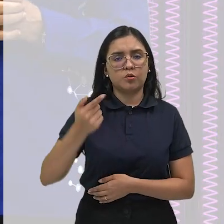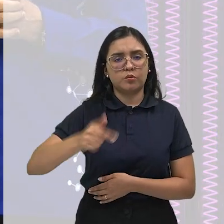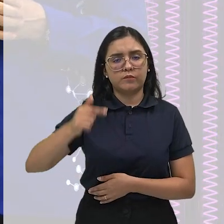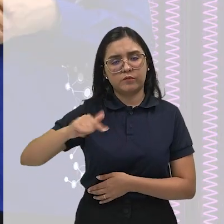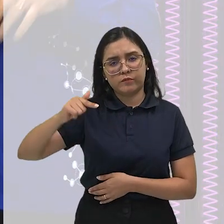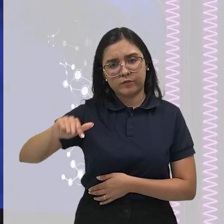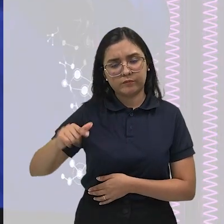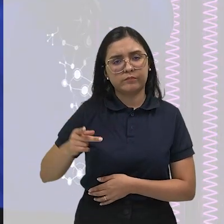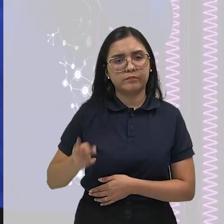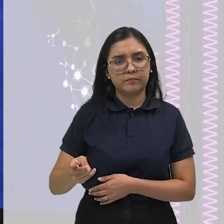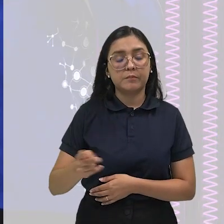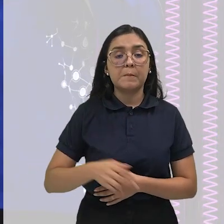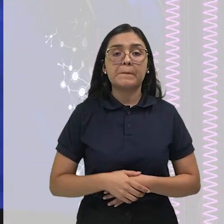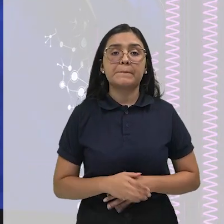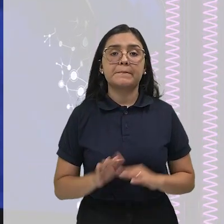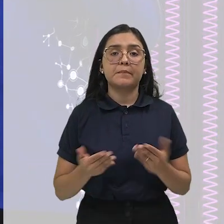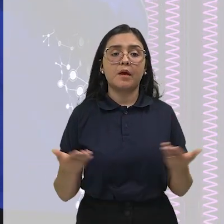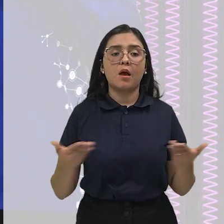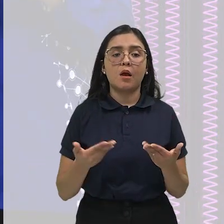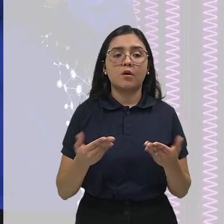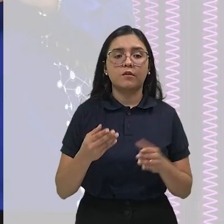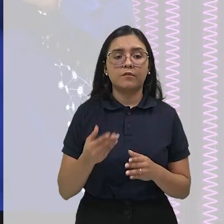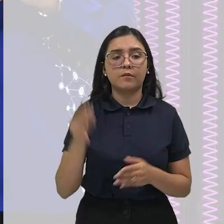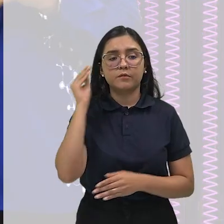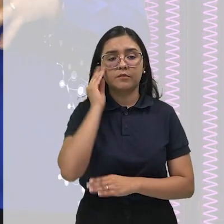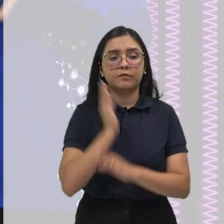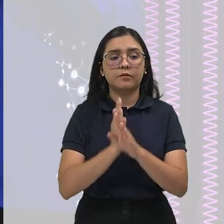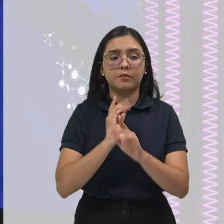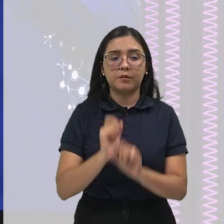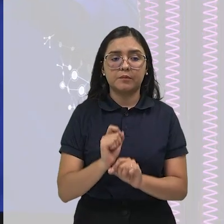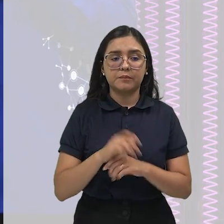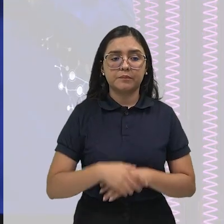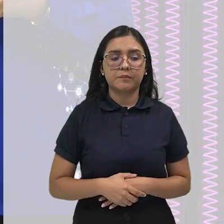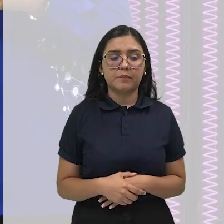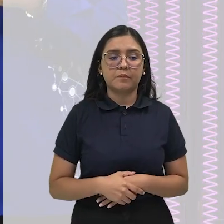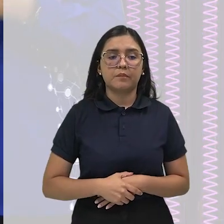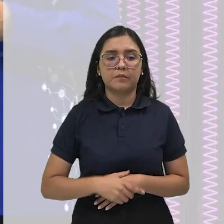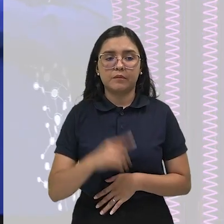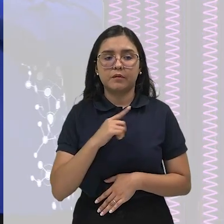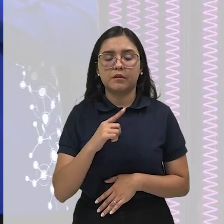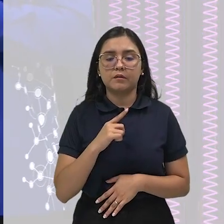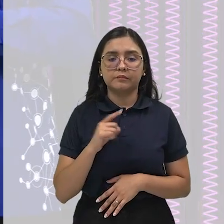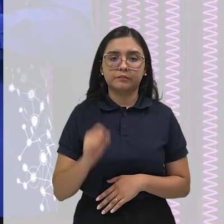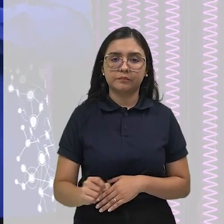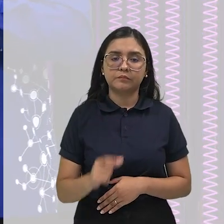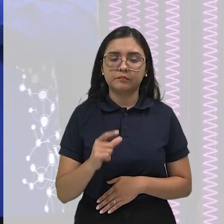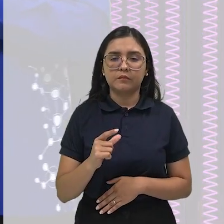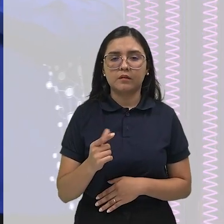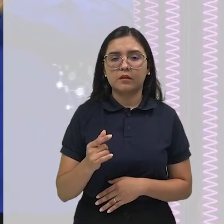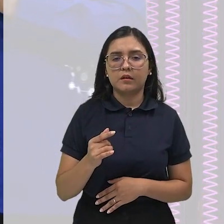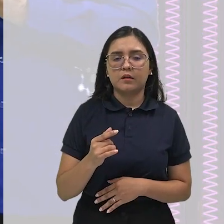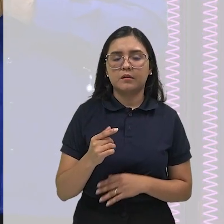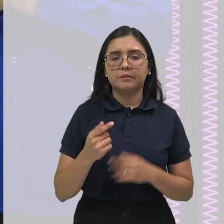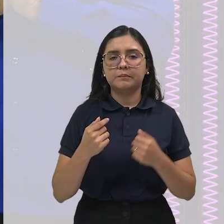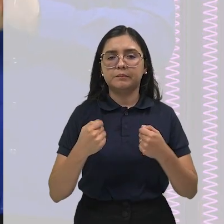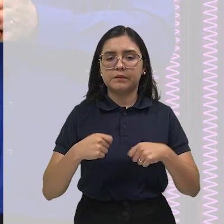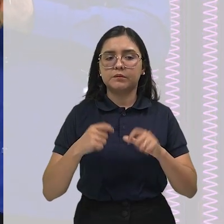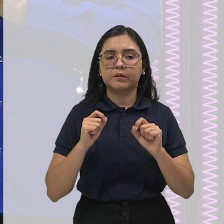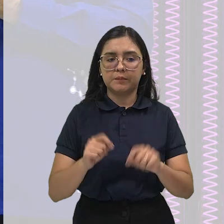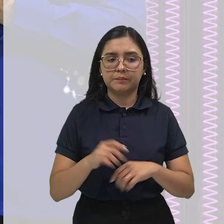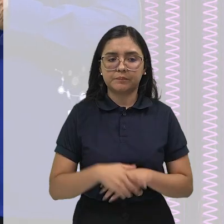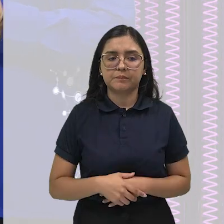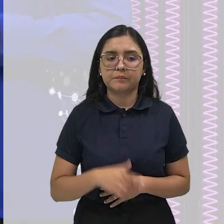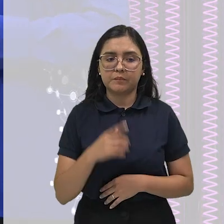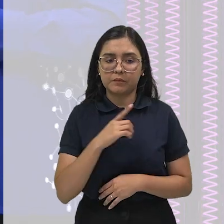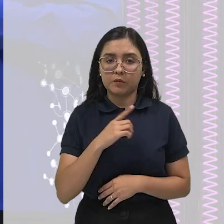tempo inteiro. Agora vamos identificar cada parte. Então, lembrando que nós temos que olhar para